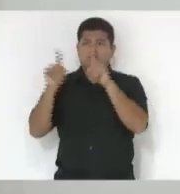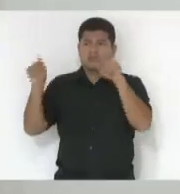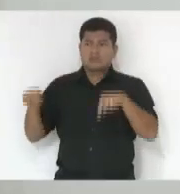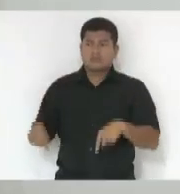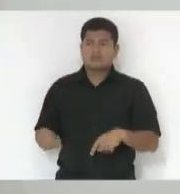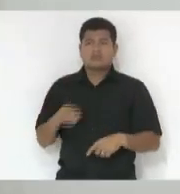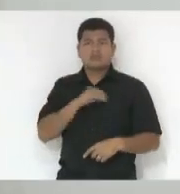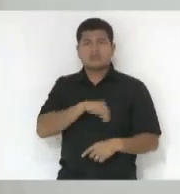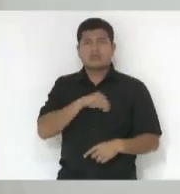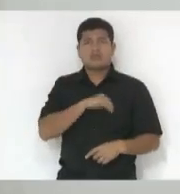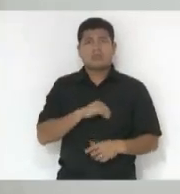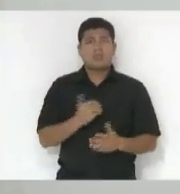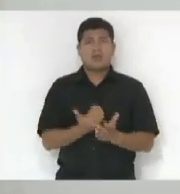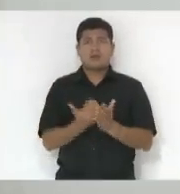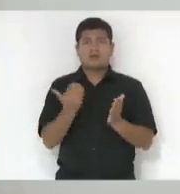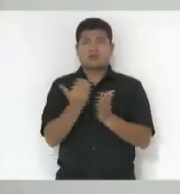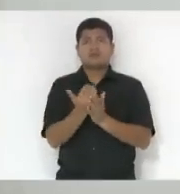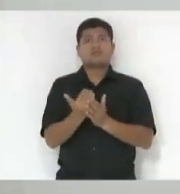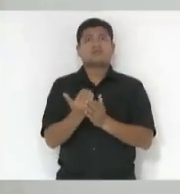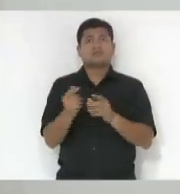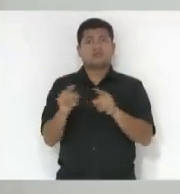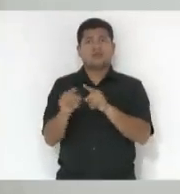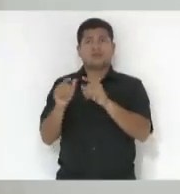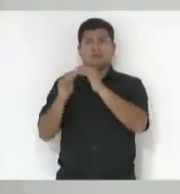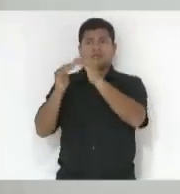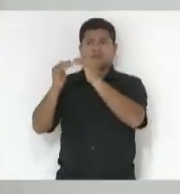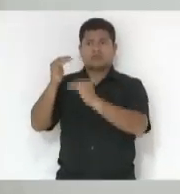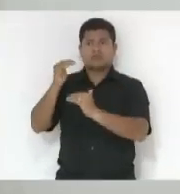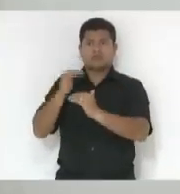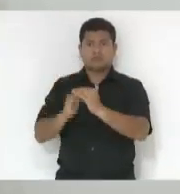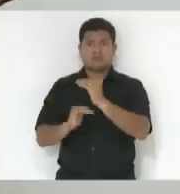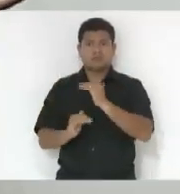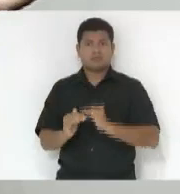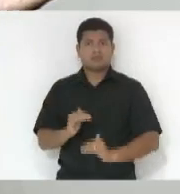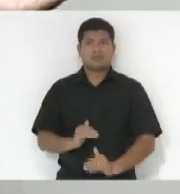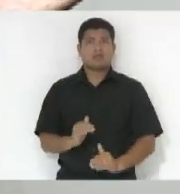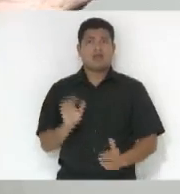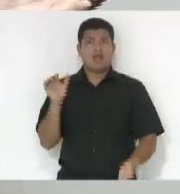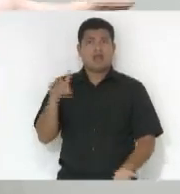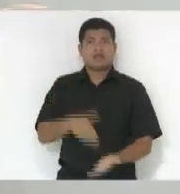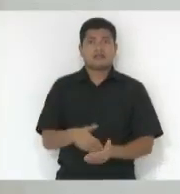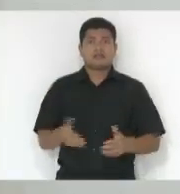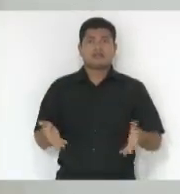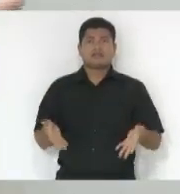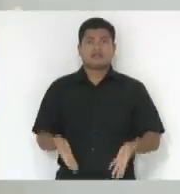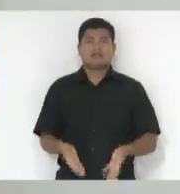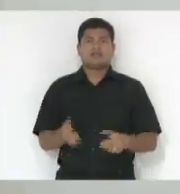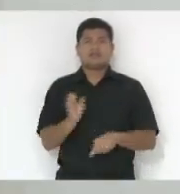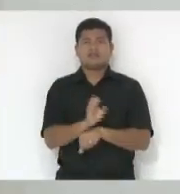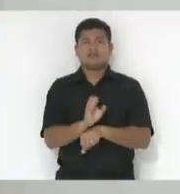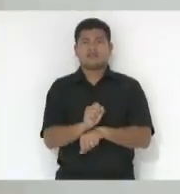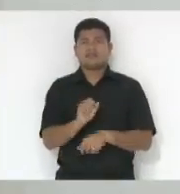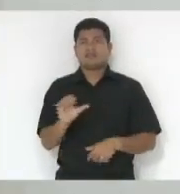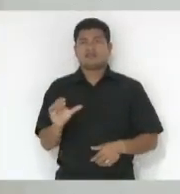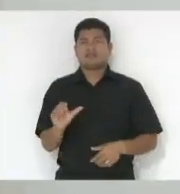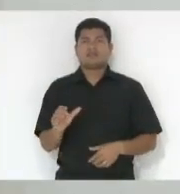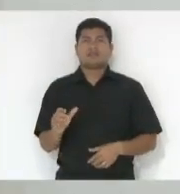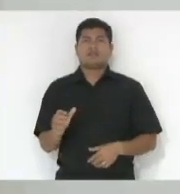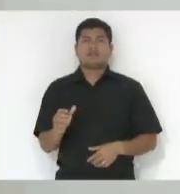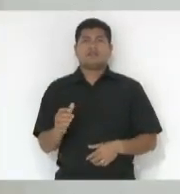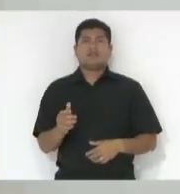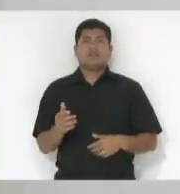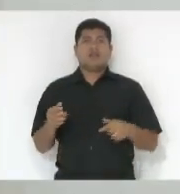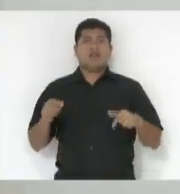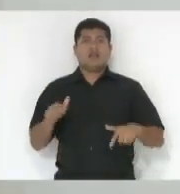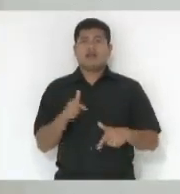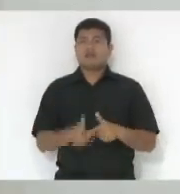esse valor, o efeito cascata percorre todo o caminho até chegar a Santa Catarina, o nosso estado. Como que esse problema